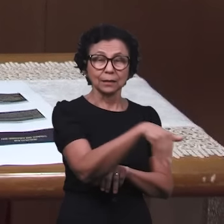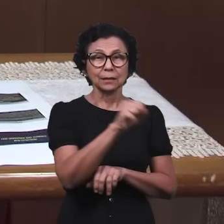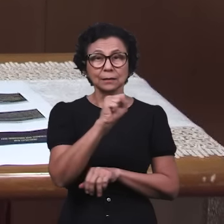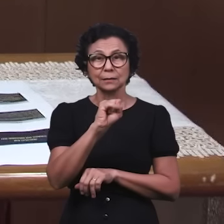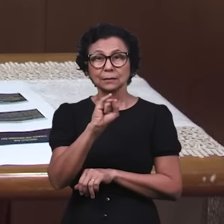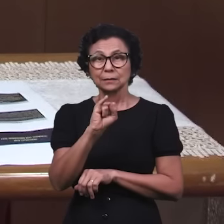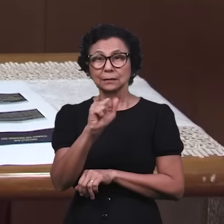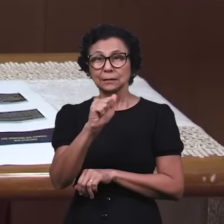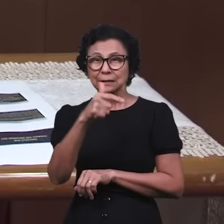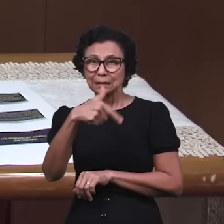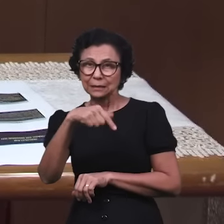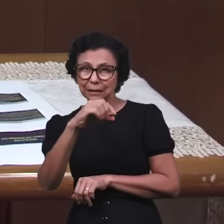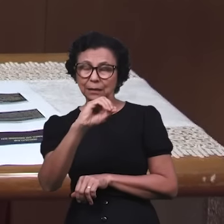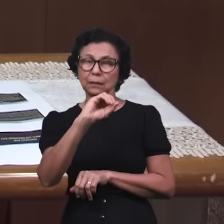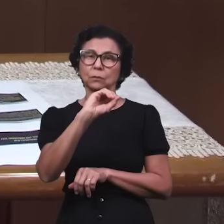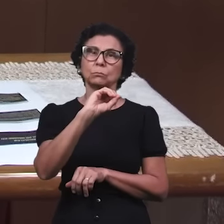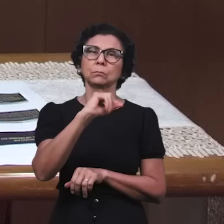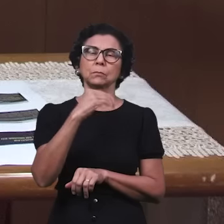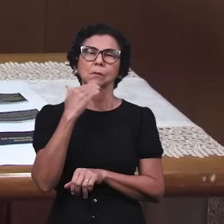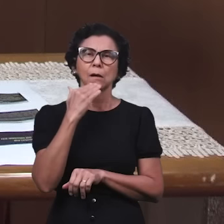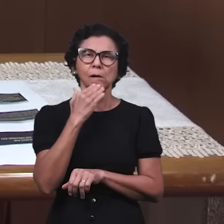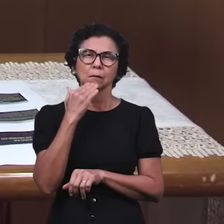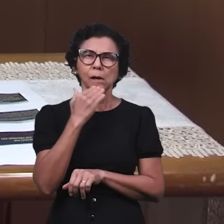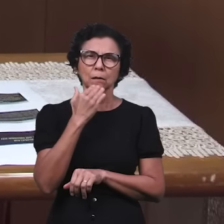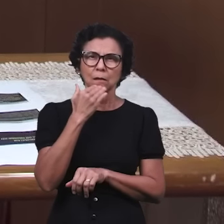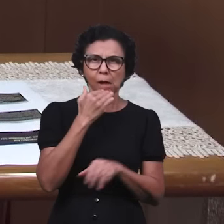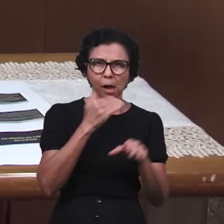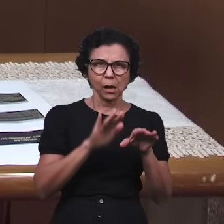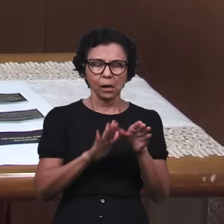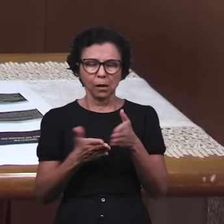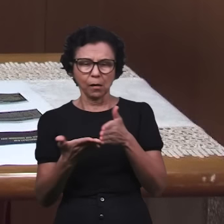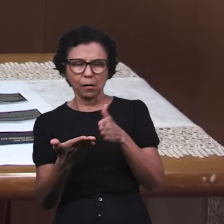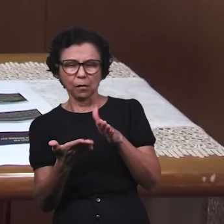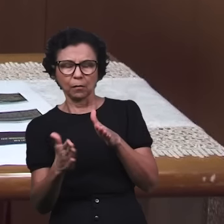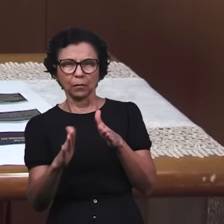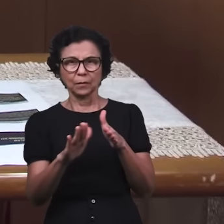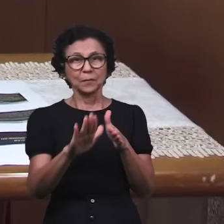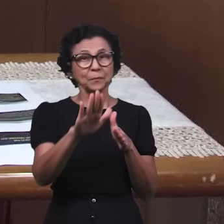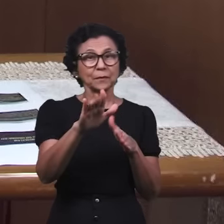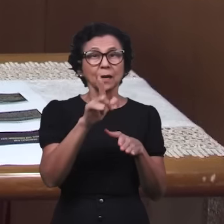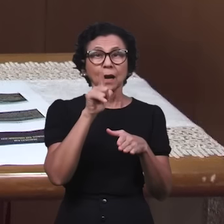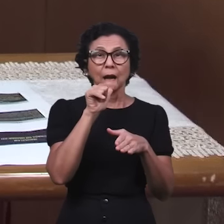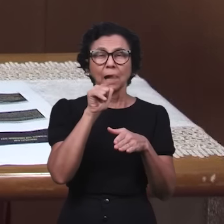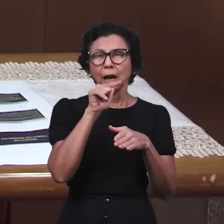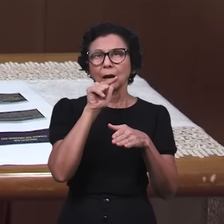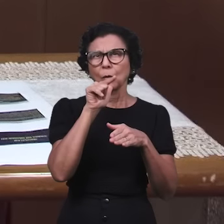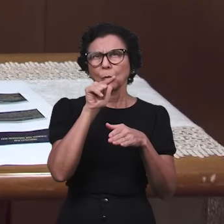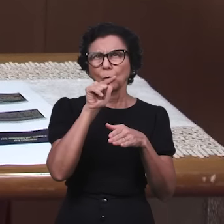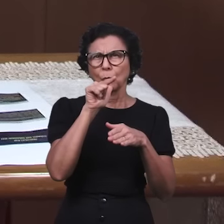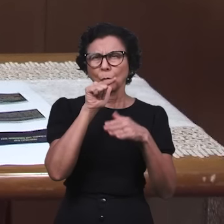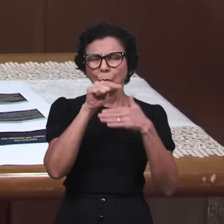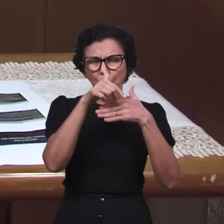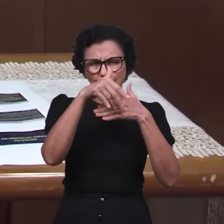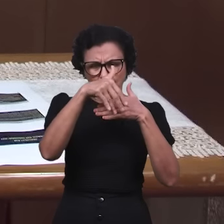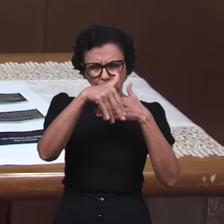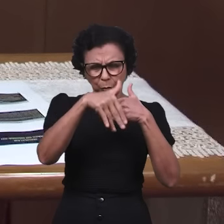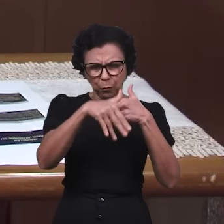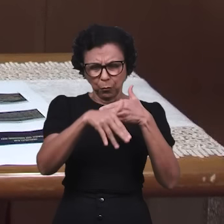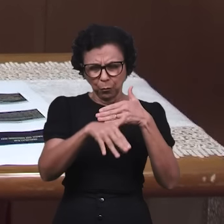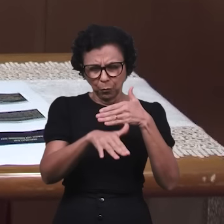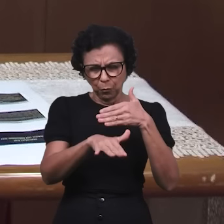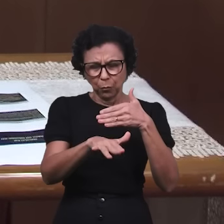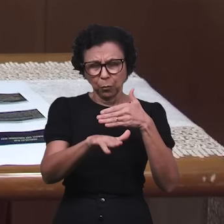Sião era um lugar um pouco acidentado e tinha uma fonte de água, não sei precisar se era Gion,